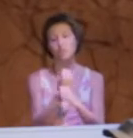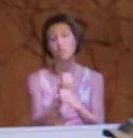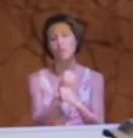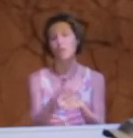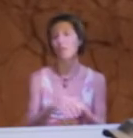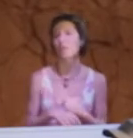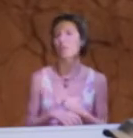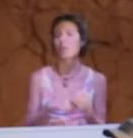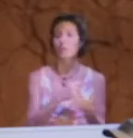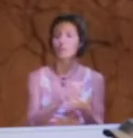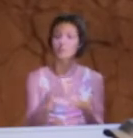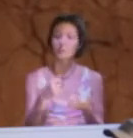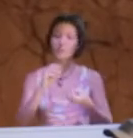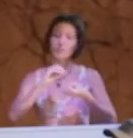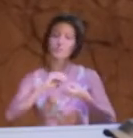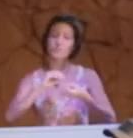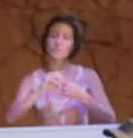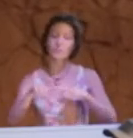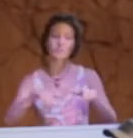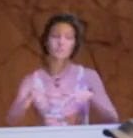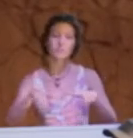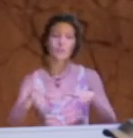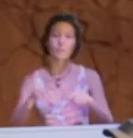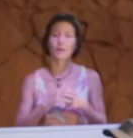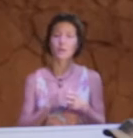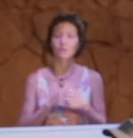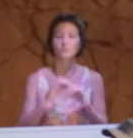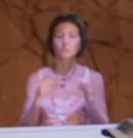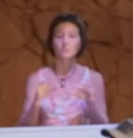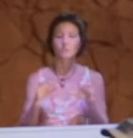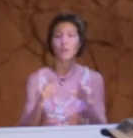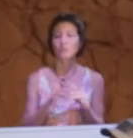Terra, está escrito, está no site Chão de Feira,